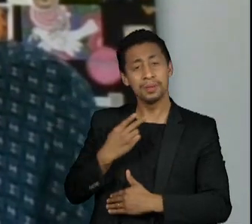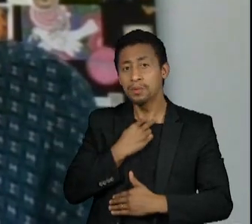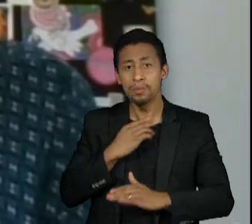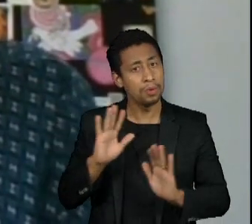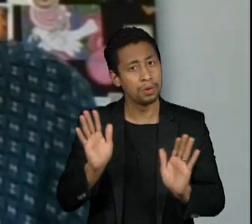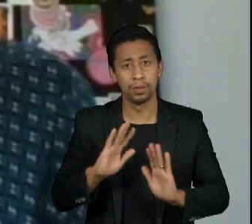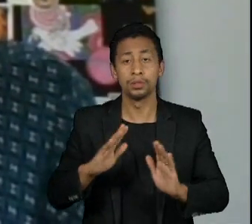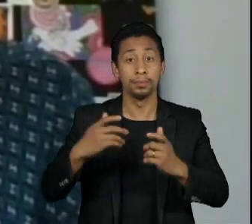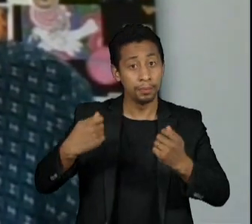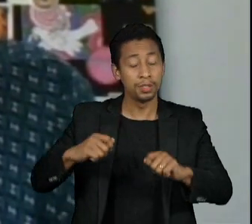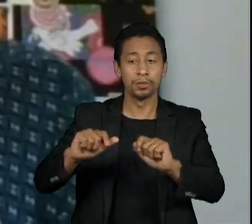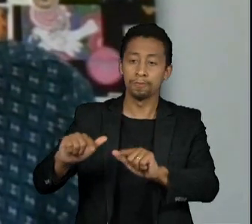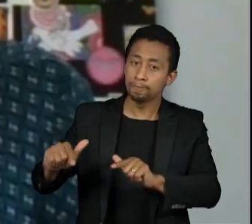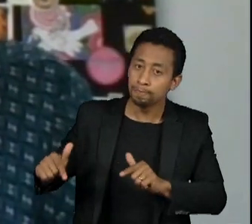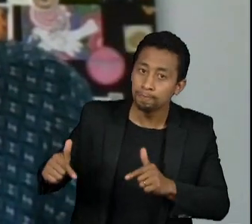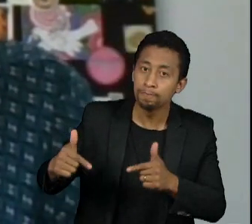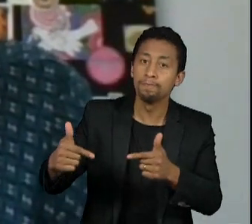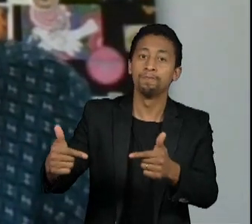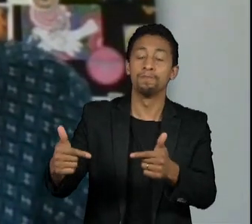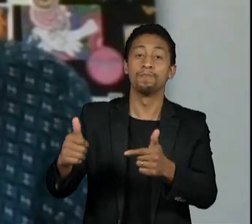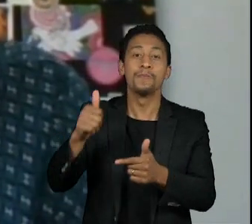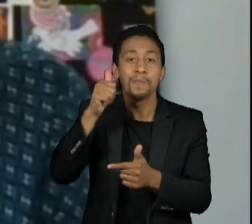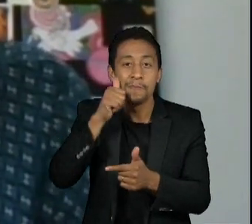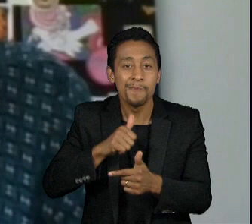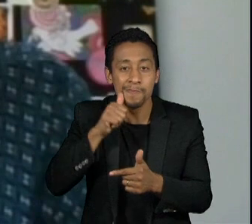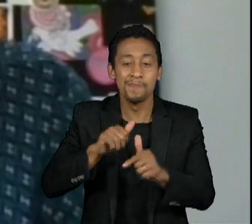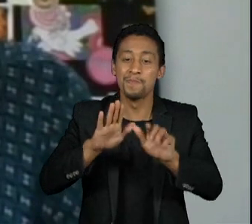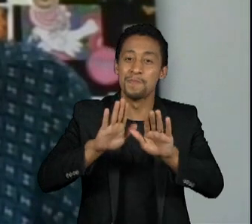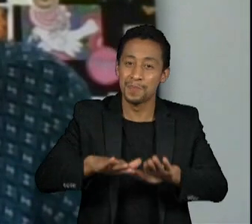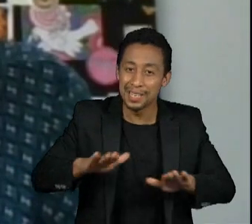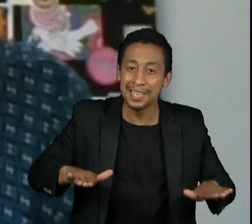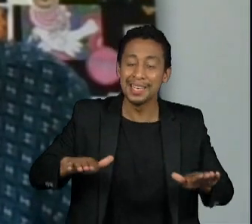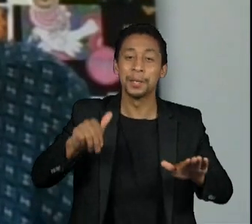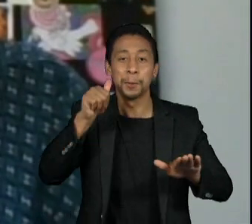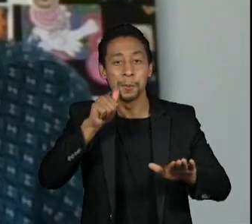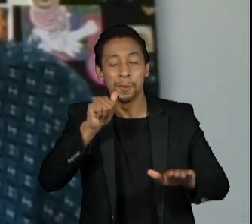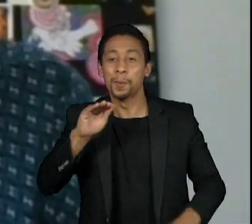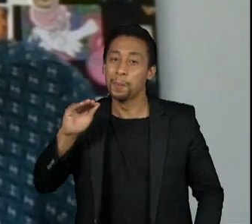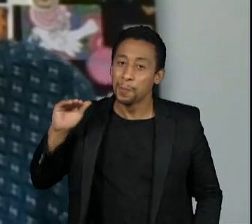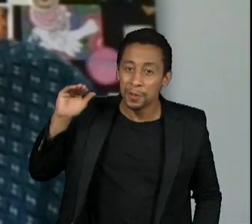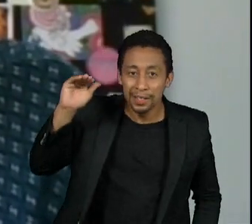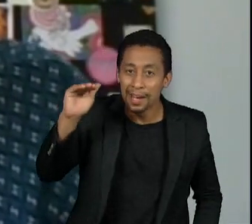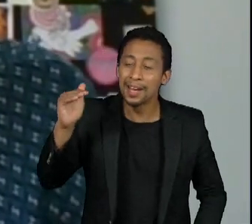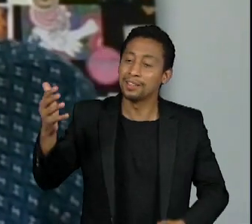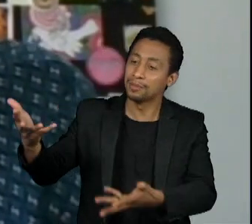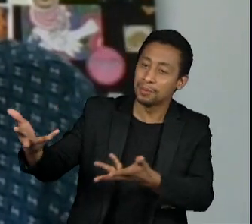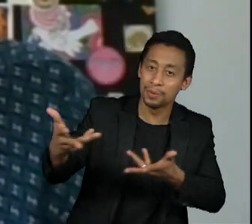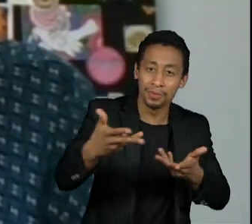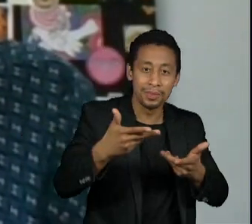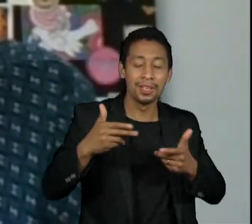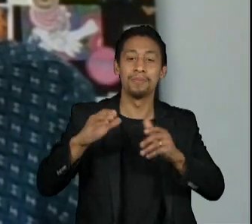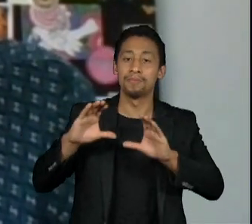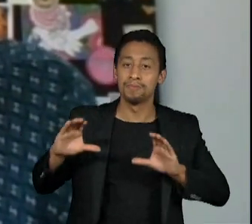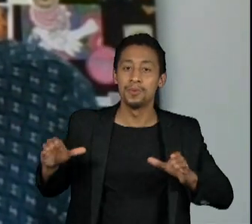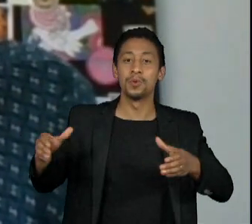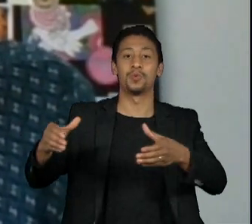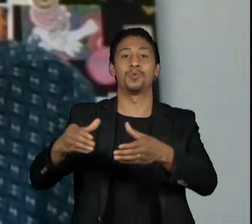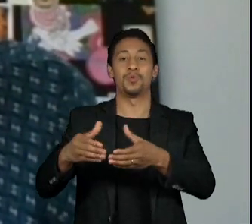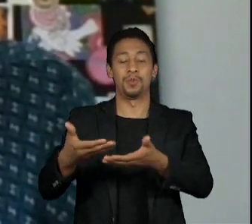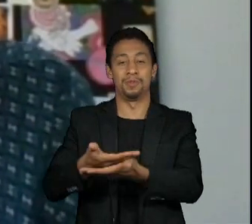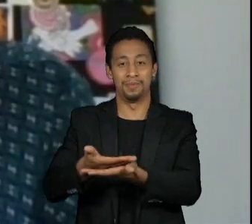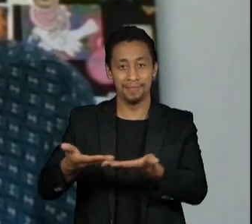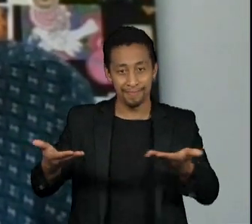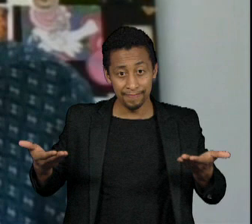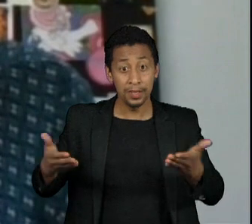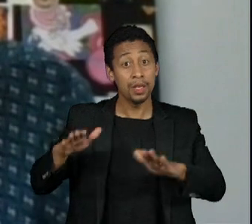escutando meninas e mulheres que estão organizadas na sociedade civil ou em coletivos, que às vezes atuam